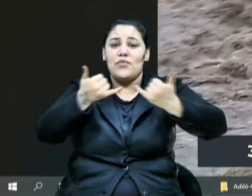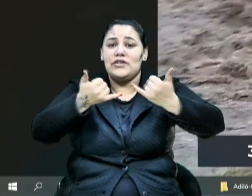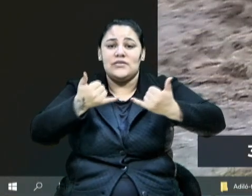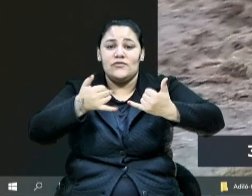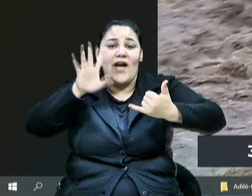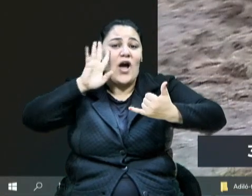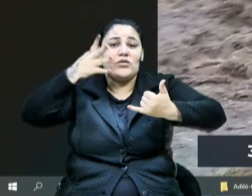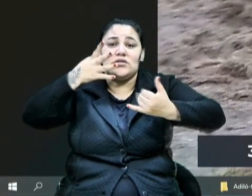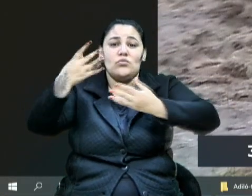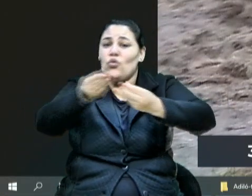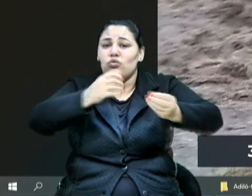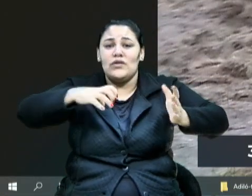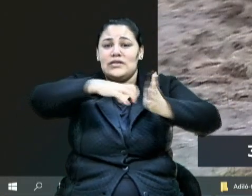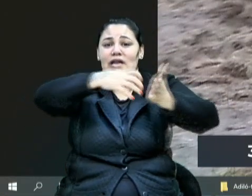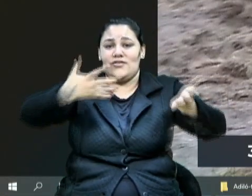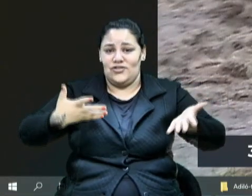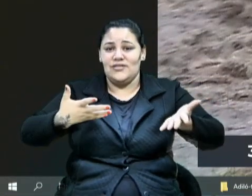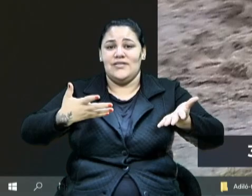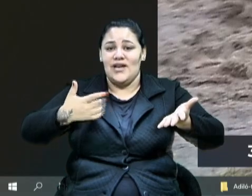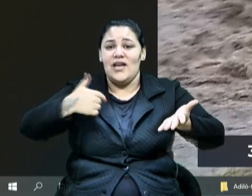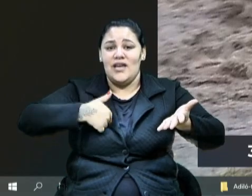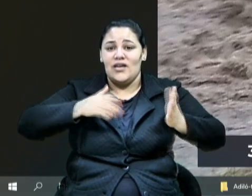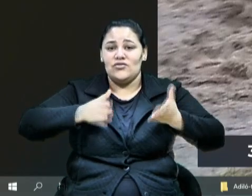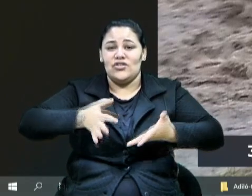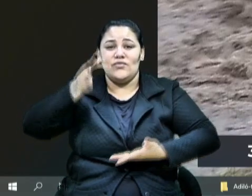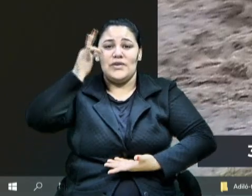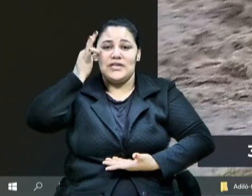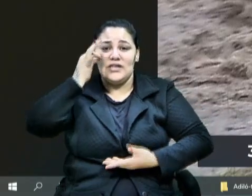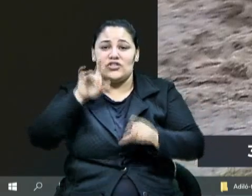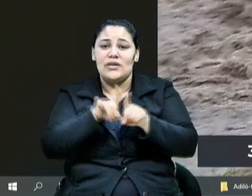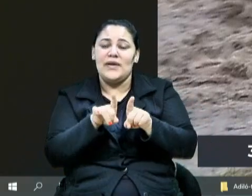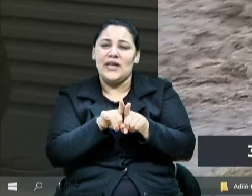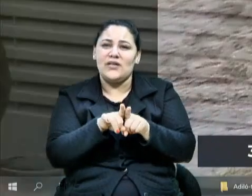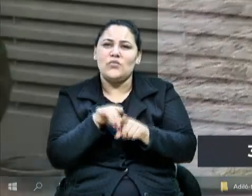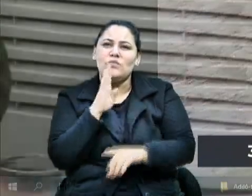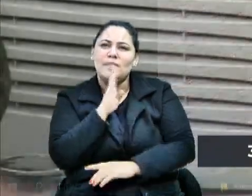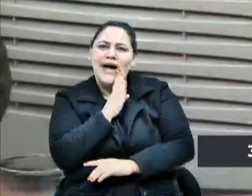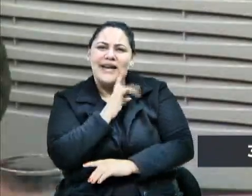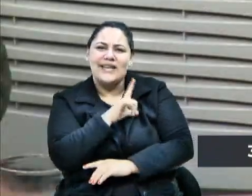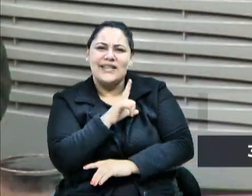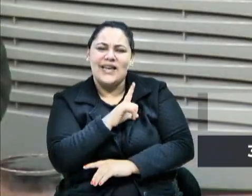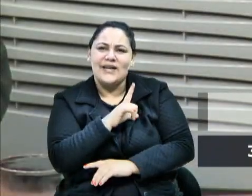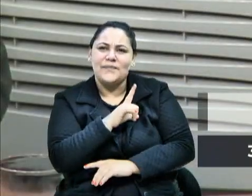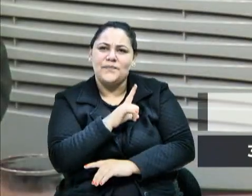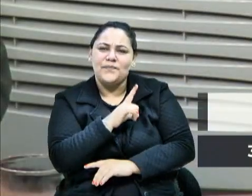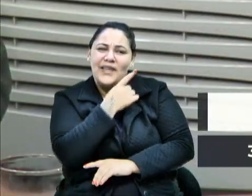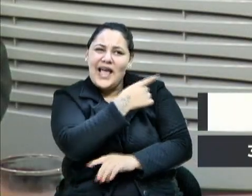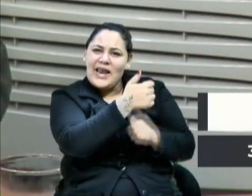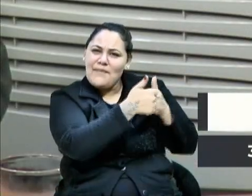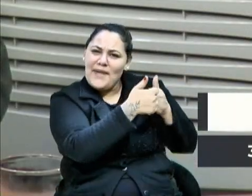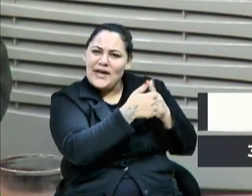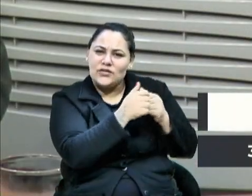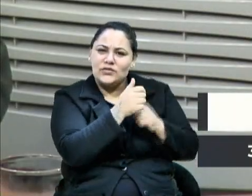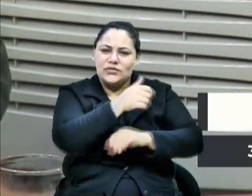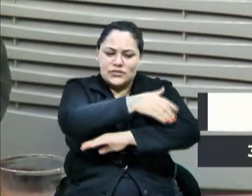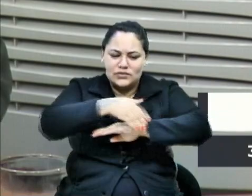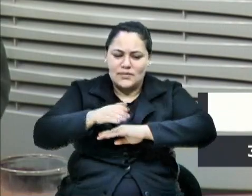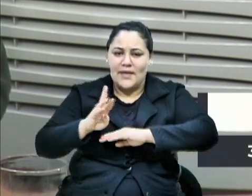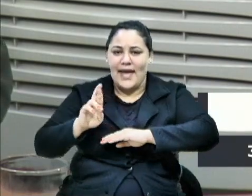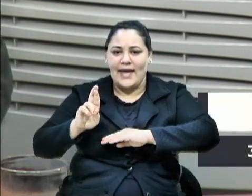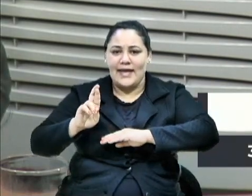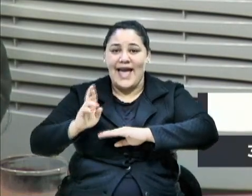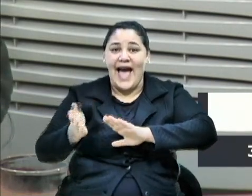tragédias. Inclusive, já estive ali, acho que é uma lancheria, que é muito aconchegante, junto à BR, que aos